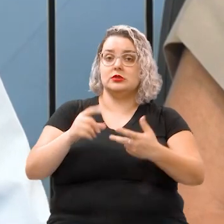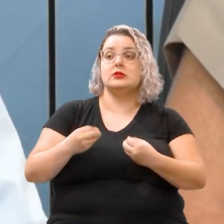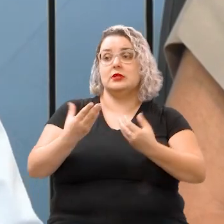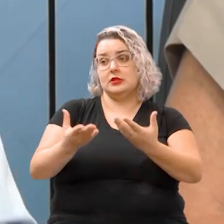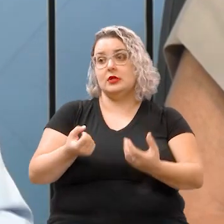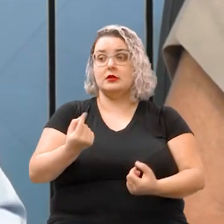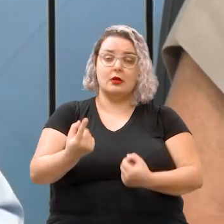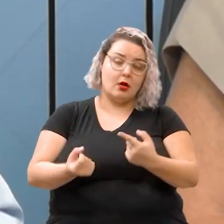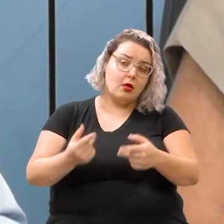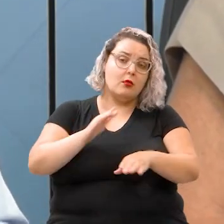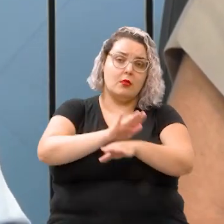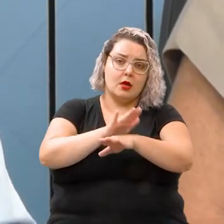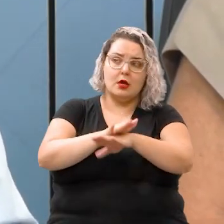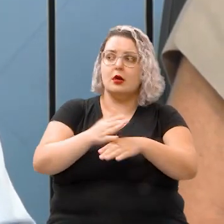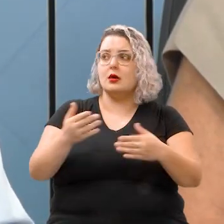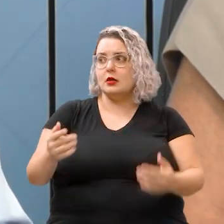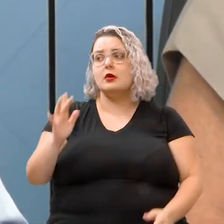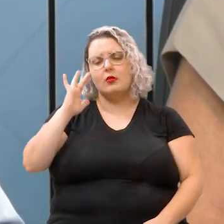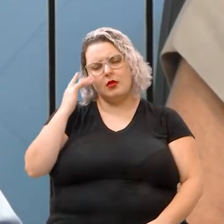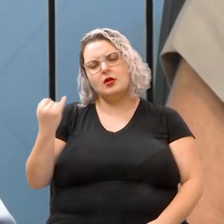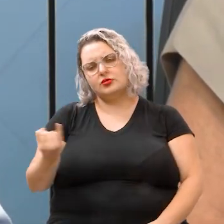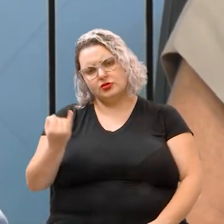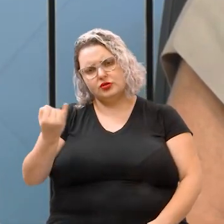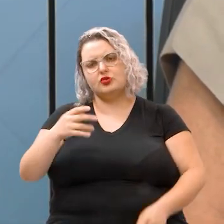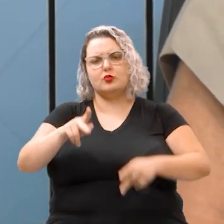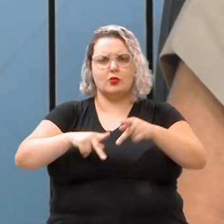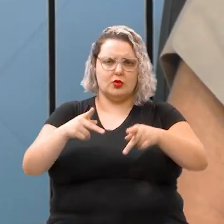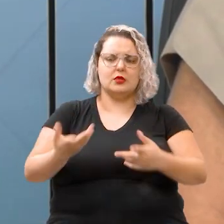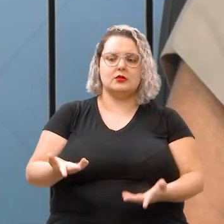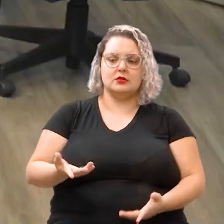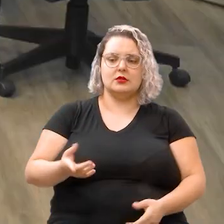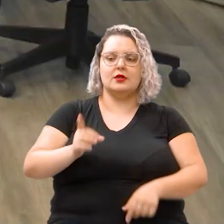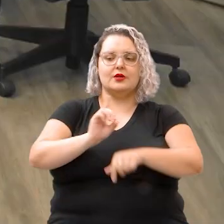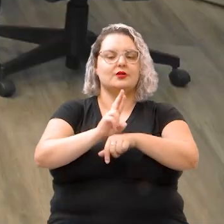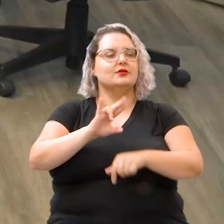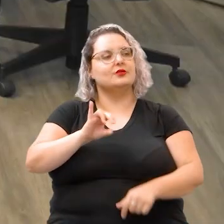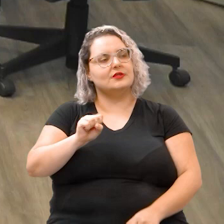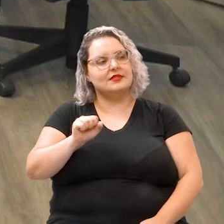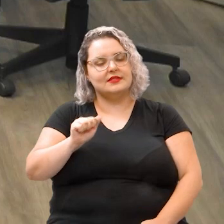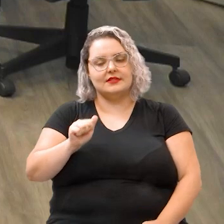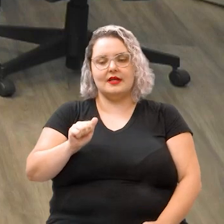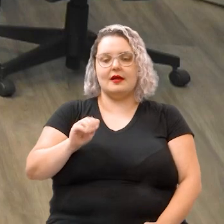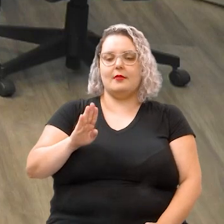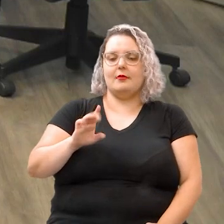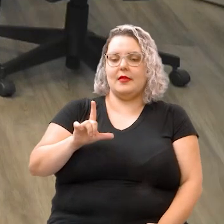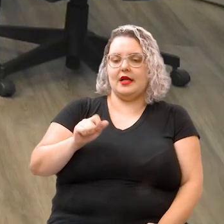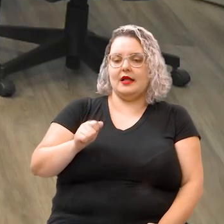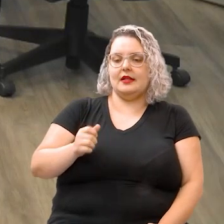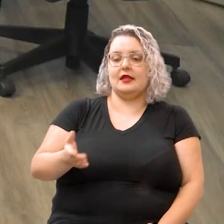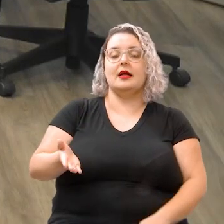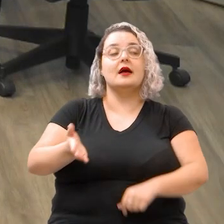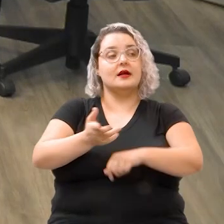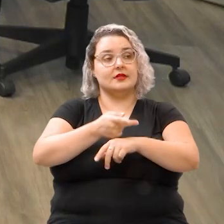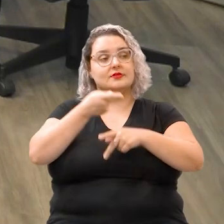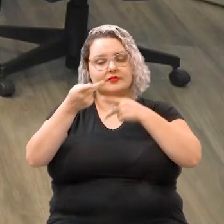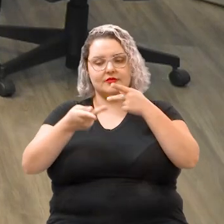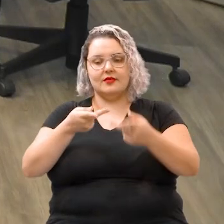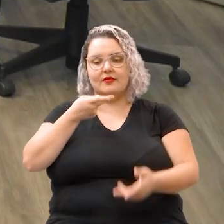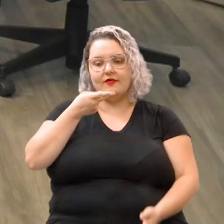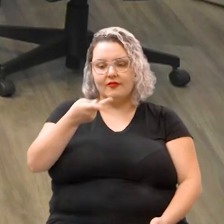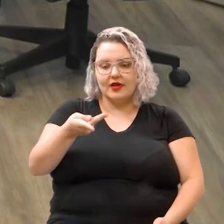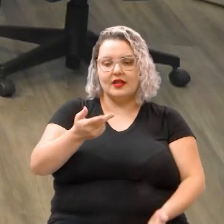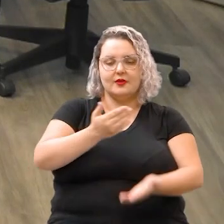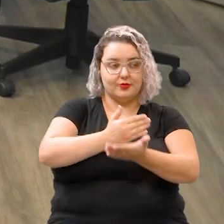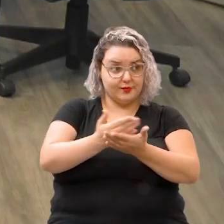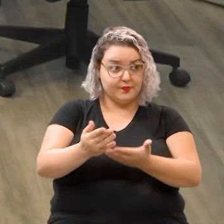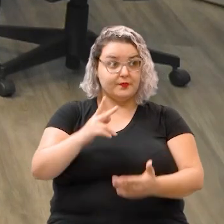aí algumas contribuições que eu julgo que seriam importantes para a nossa população. Doutora Isabela, antes da senhora colocar o seu posicionamento, eu falei lá no